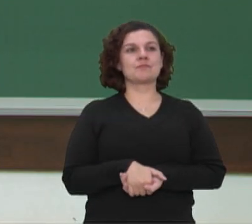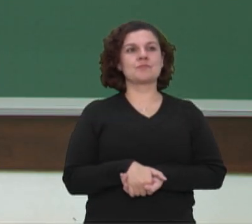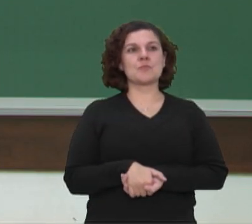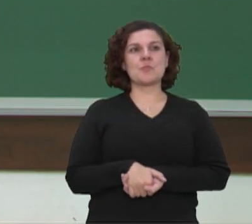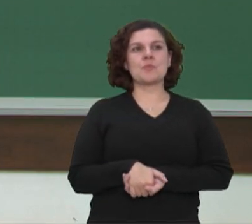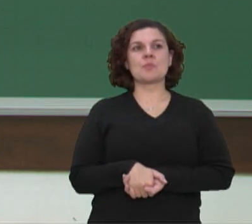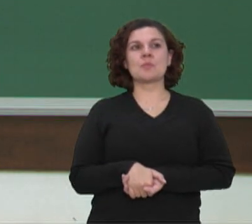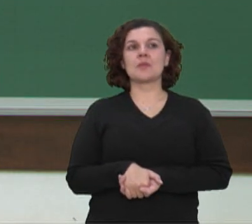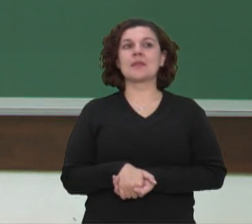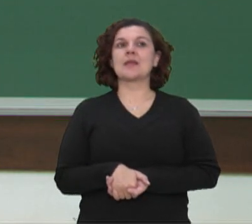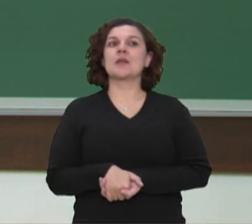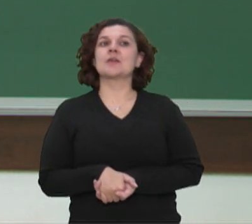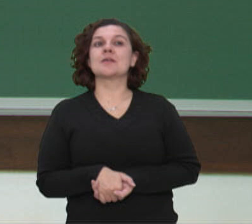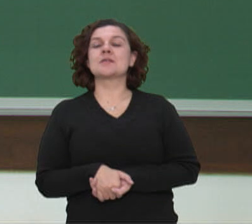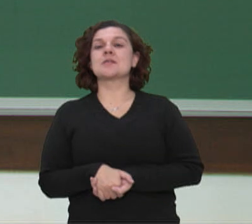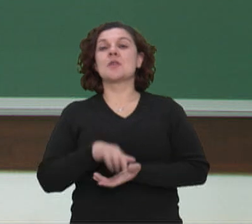África,